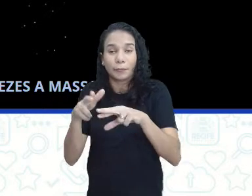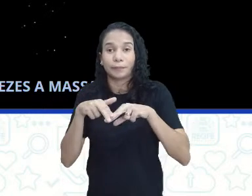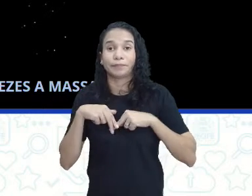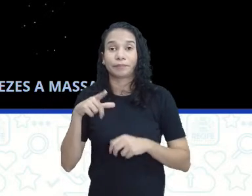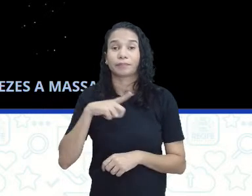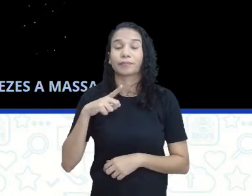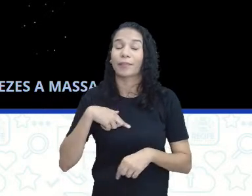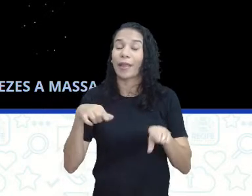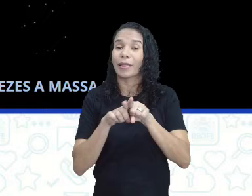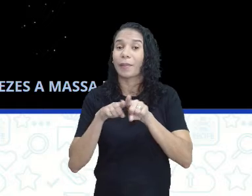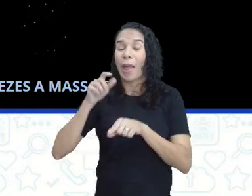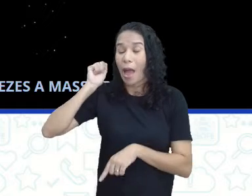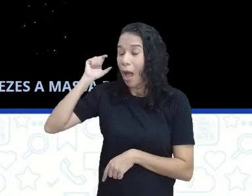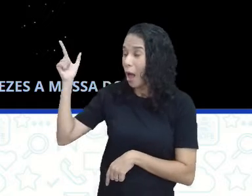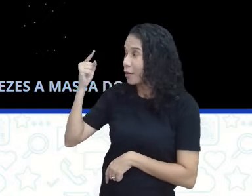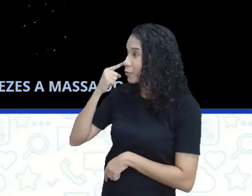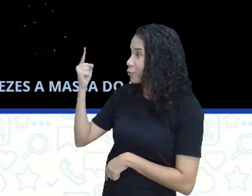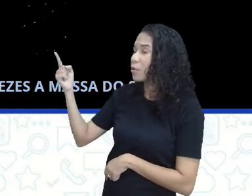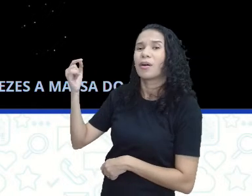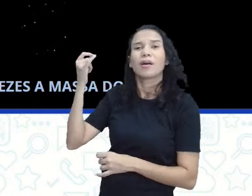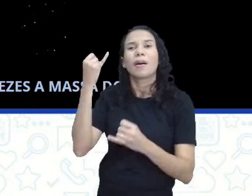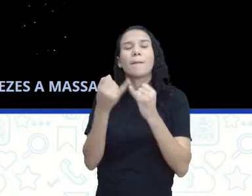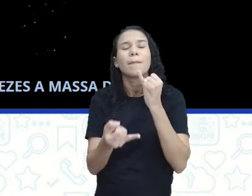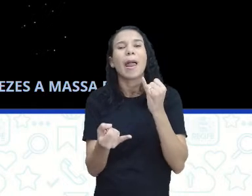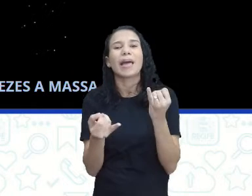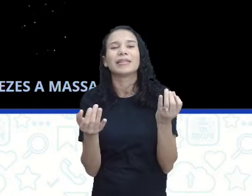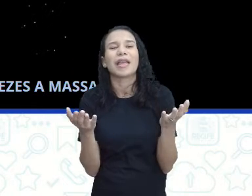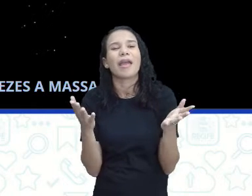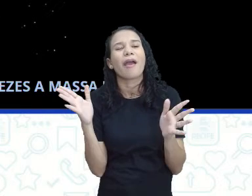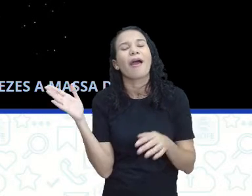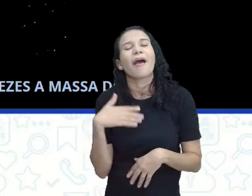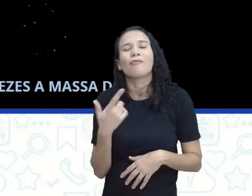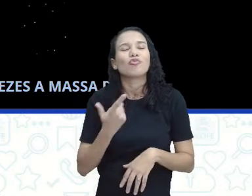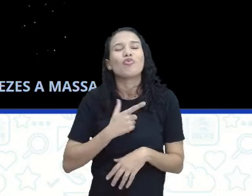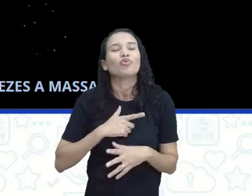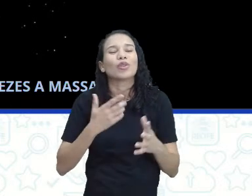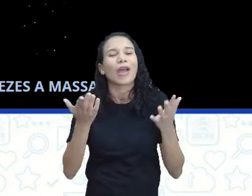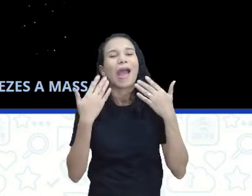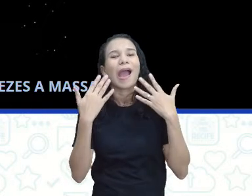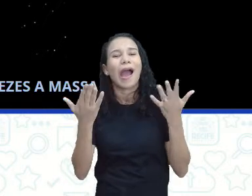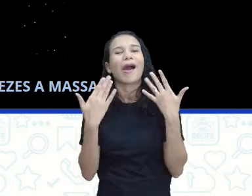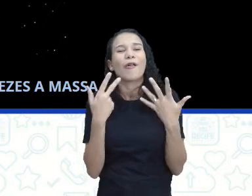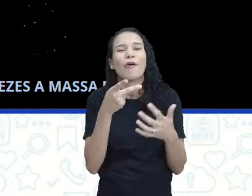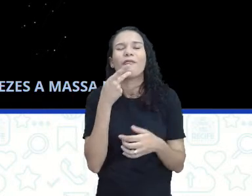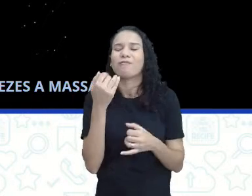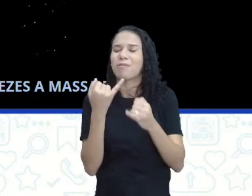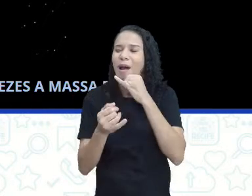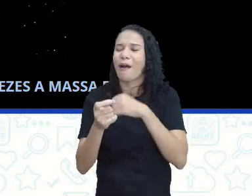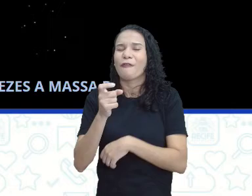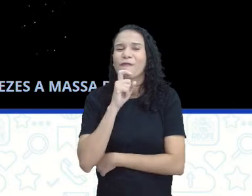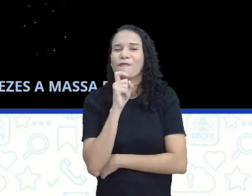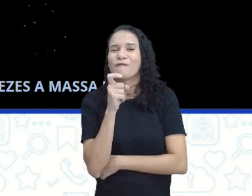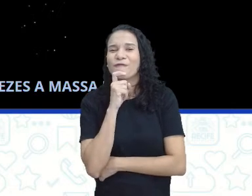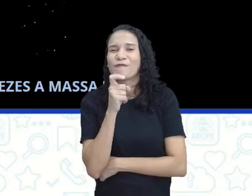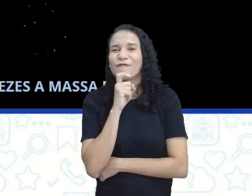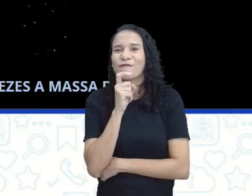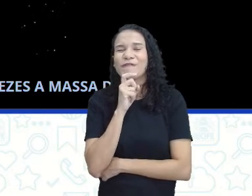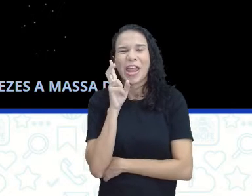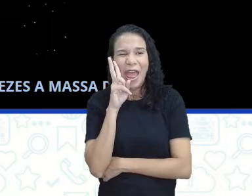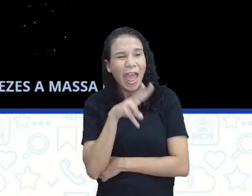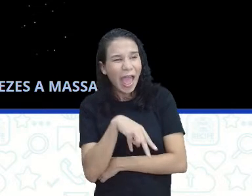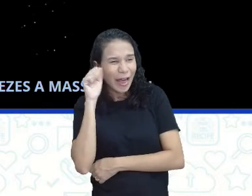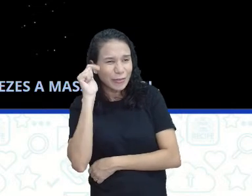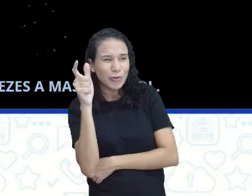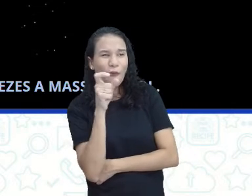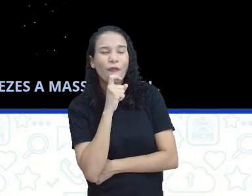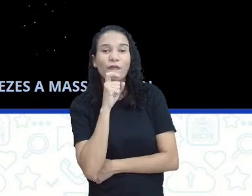gigantes azuis, elas parecem que são menos quentes, né? Por ser azul, dá uma impressão de ser fria, né? Eu tenho essa impressão.